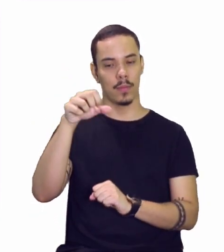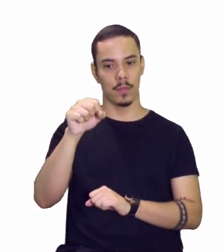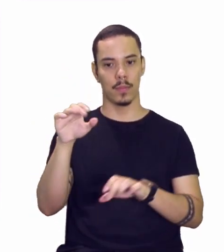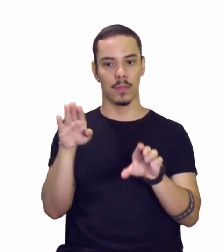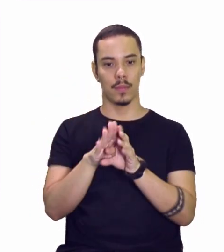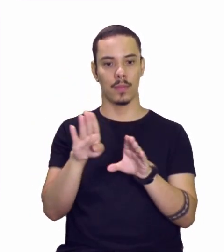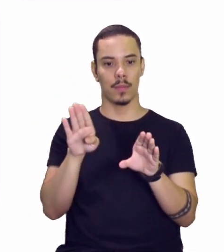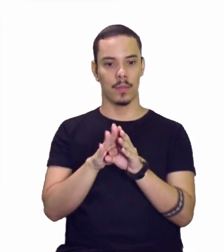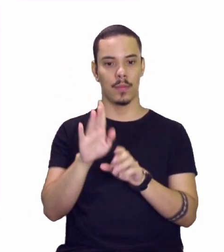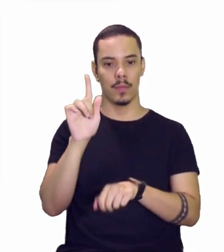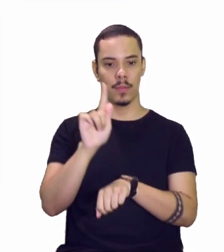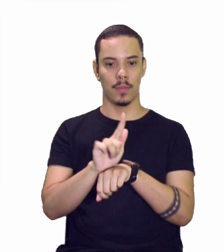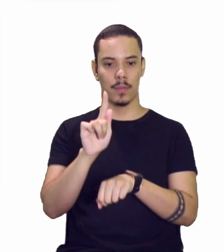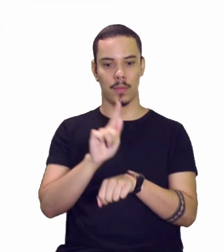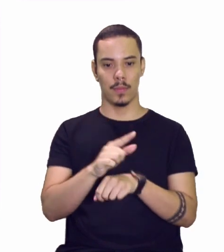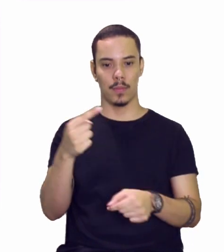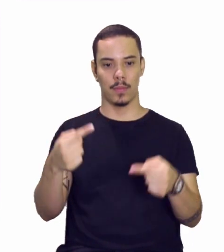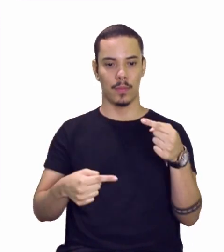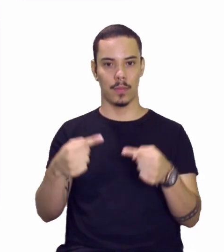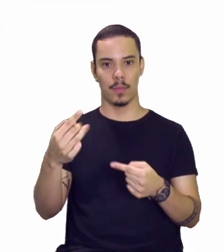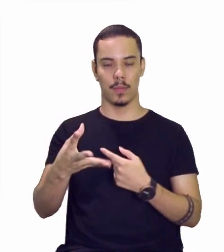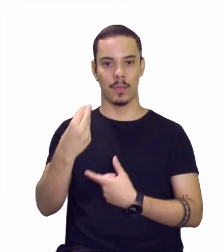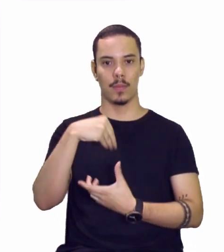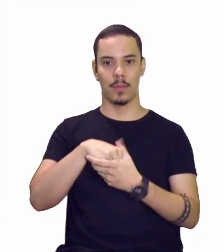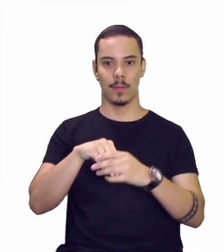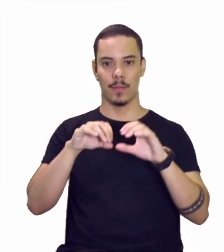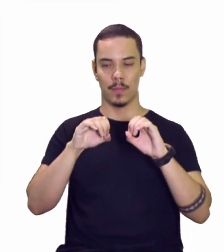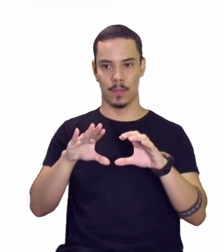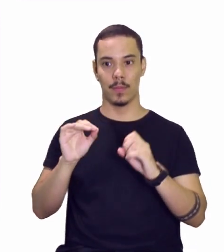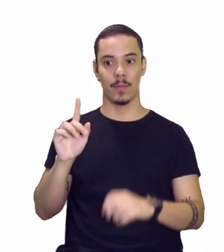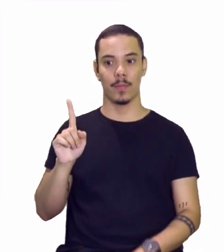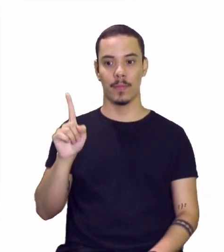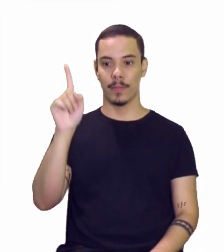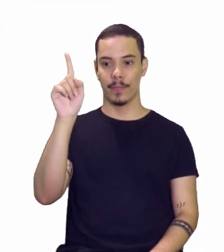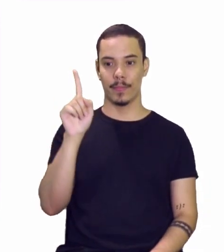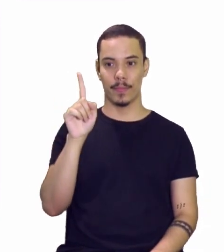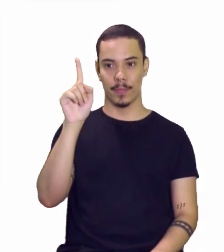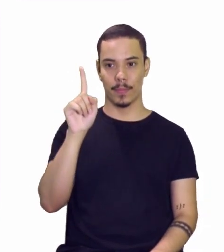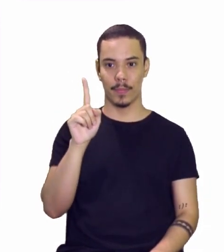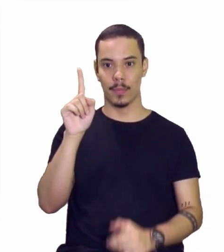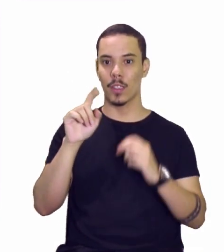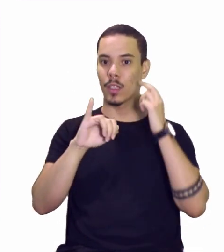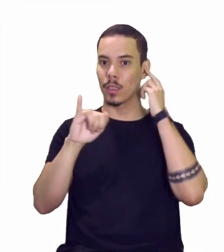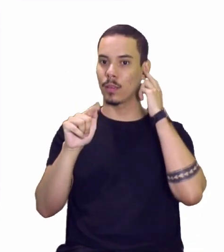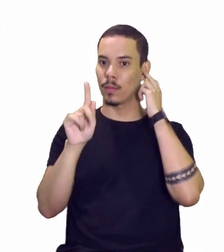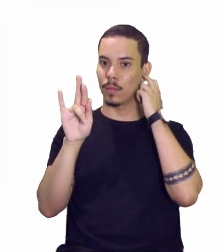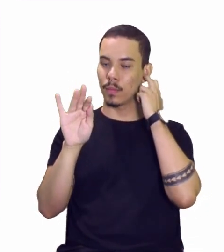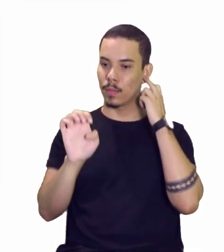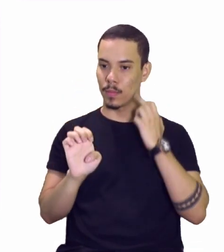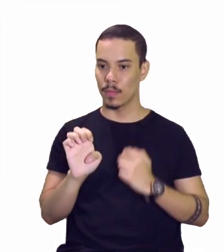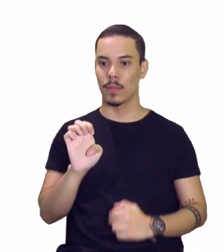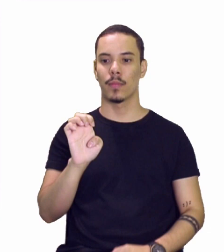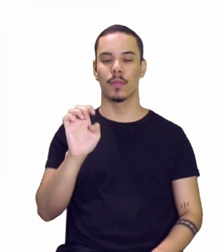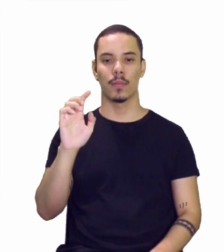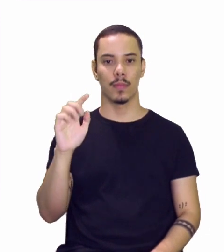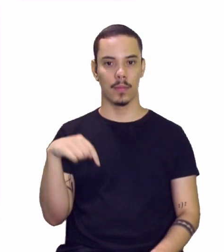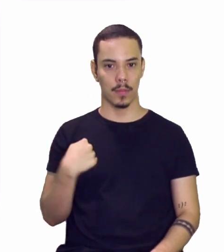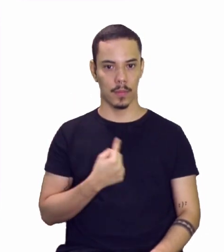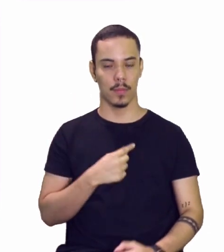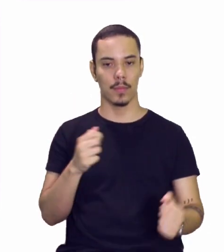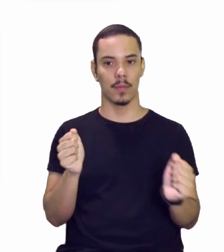em gestão da educação e políticas públicas educacionais. O professor Jorge Adelson, meu